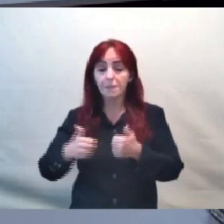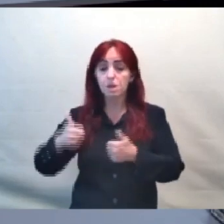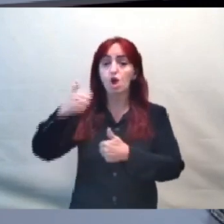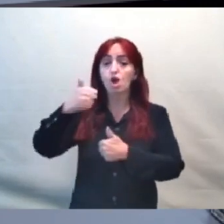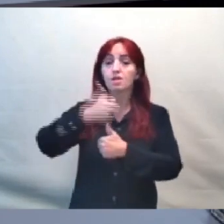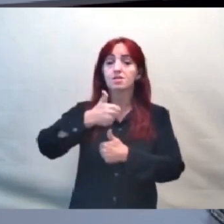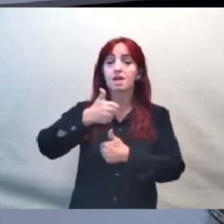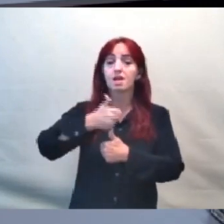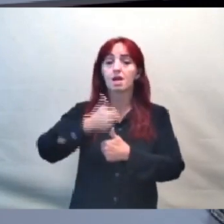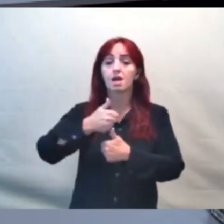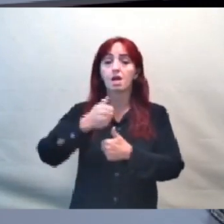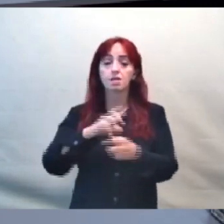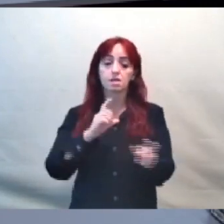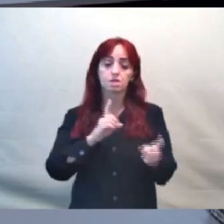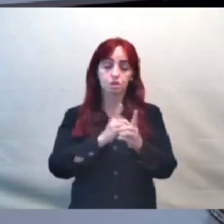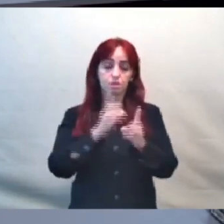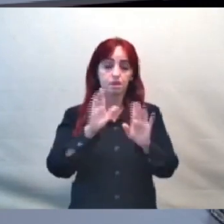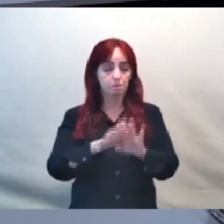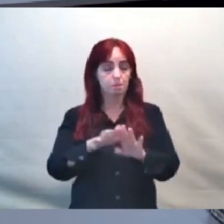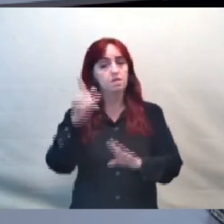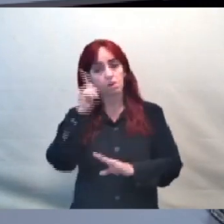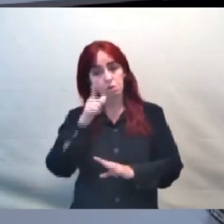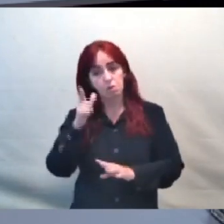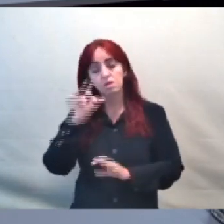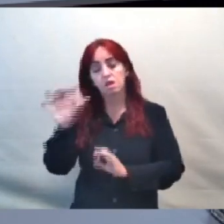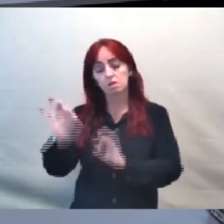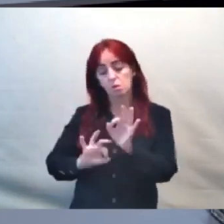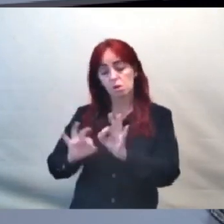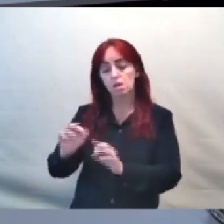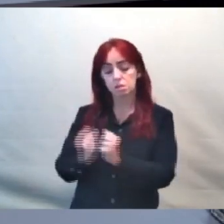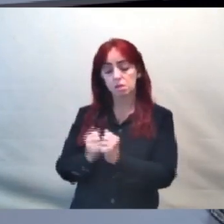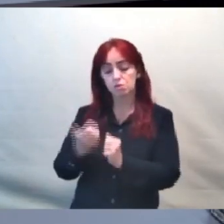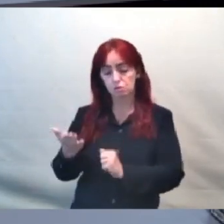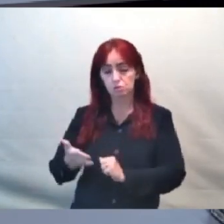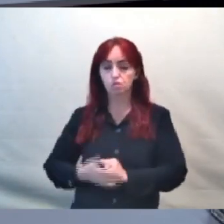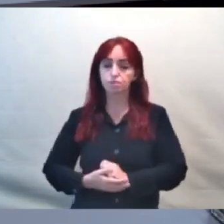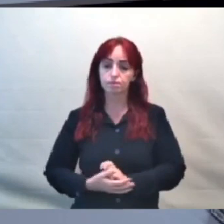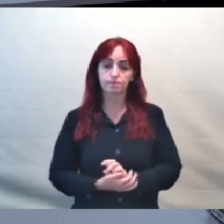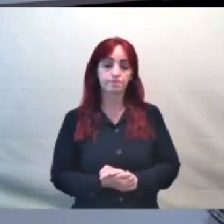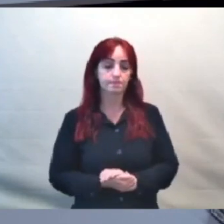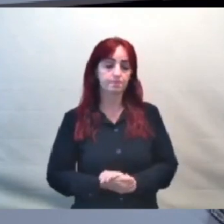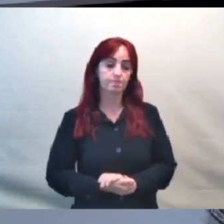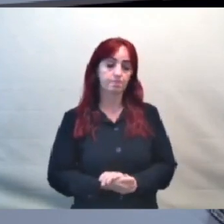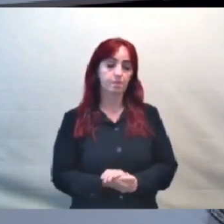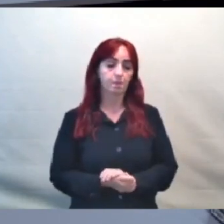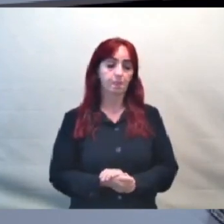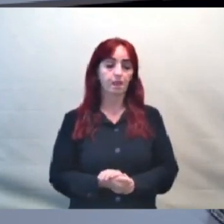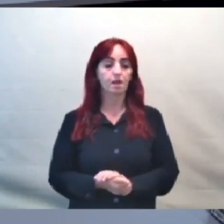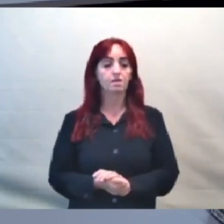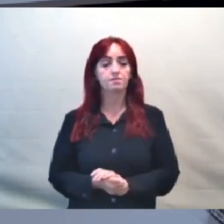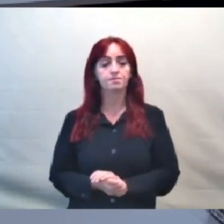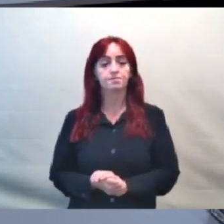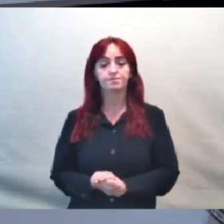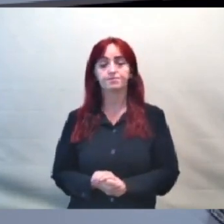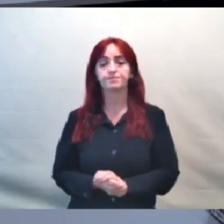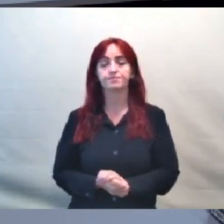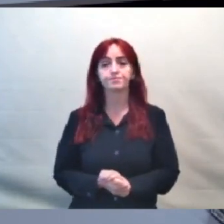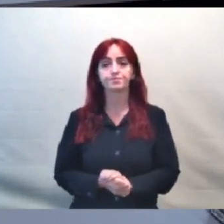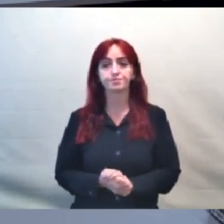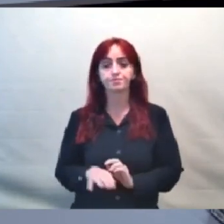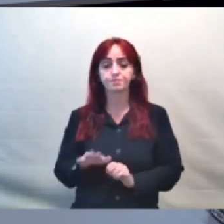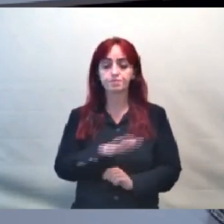consegue balizar com a senhora. Tá, eu passo para vocês. Eu passo para vocês. A região